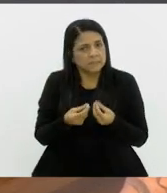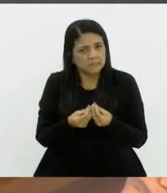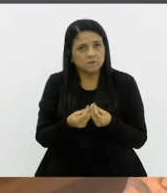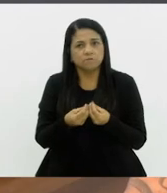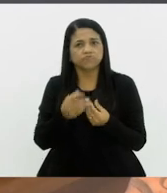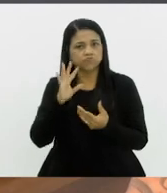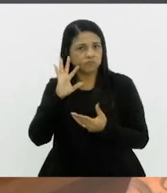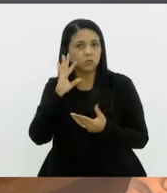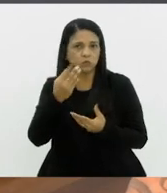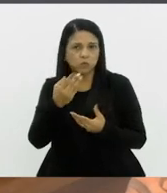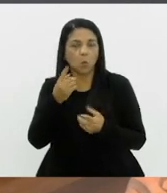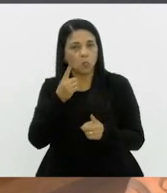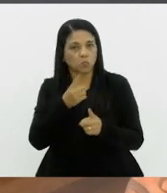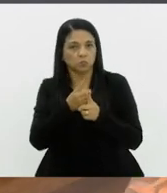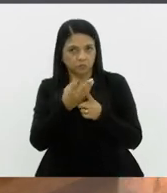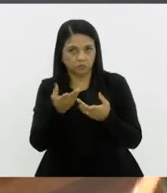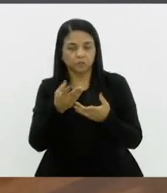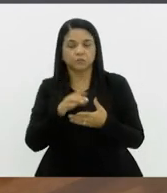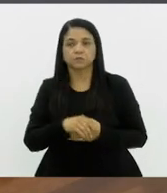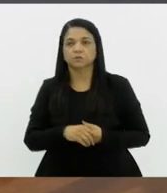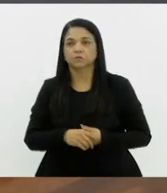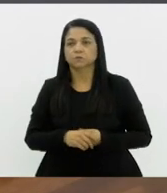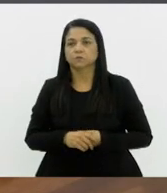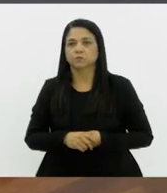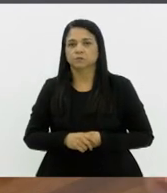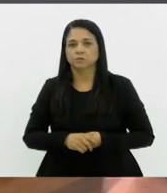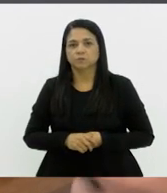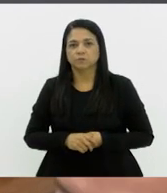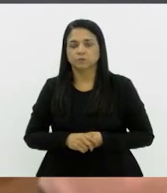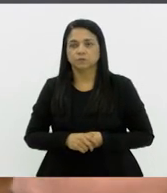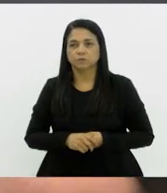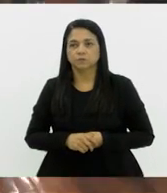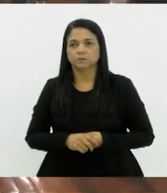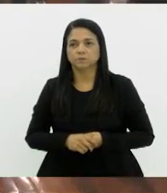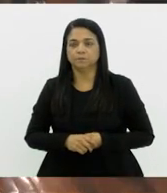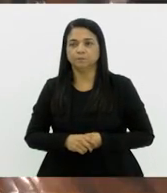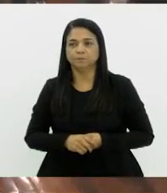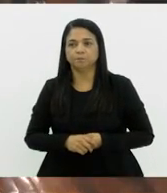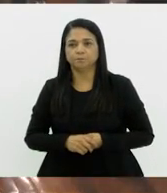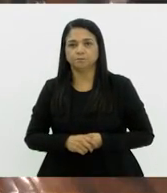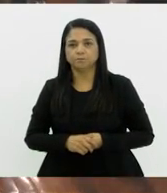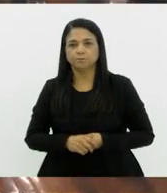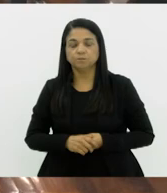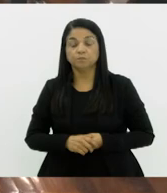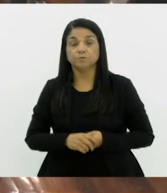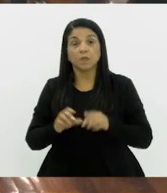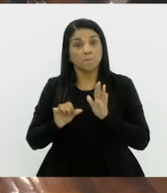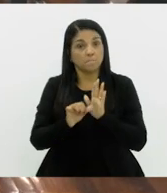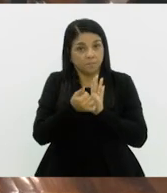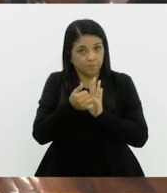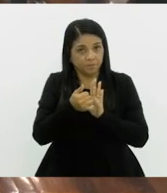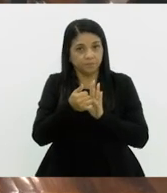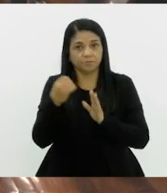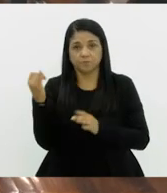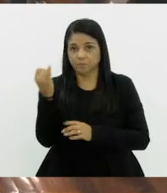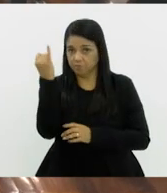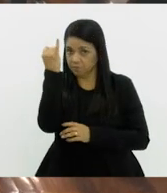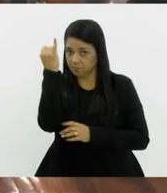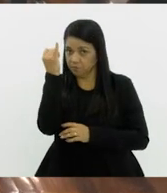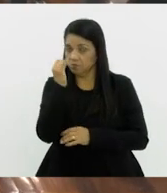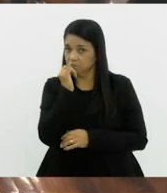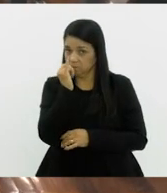vai tratar a partir de agora. Pode passar, por favor. Então, vamos lá. Primeira coisa que é importante que se